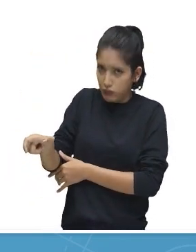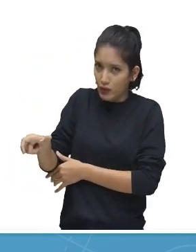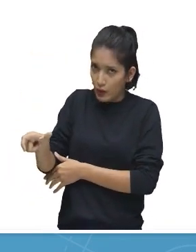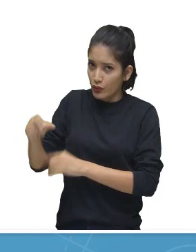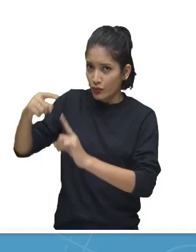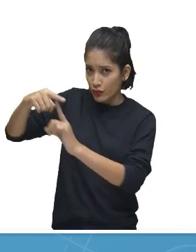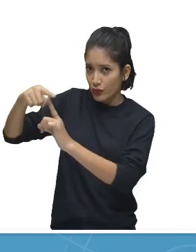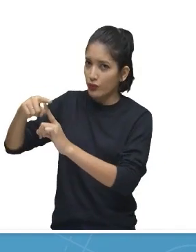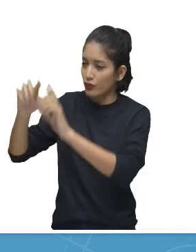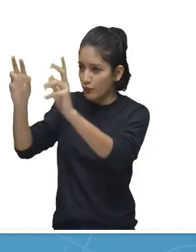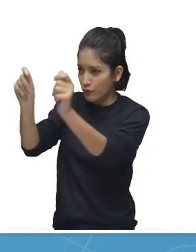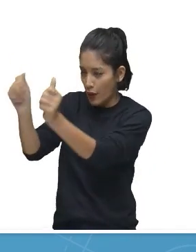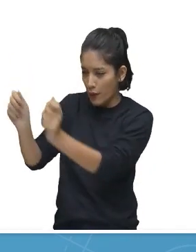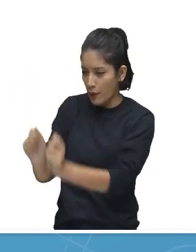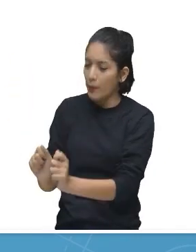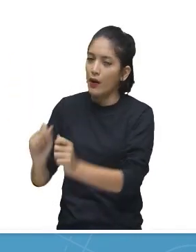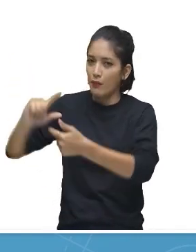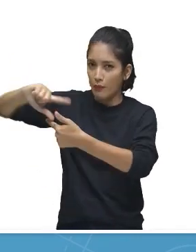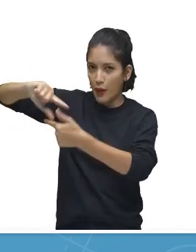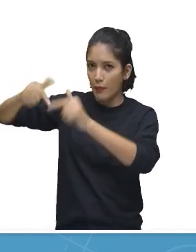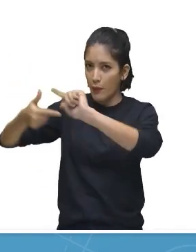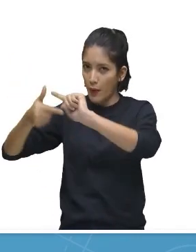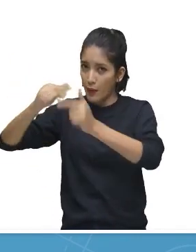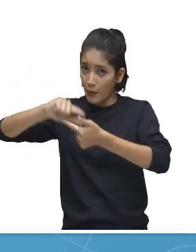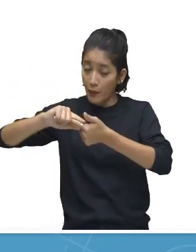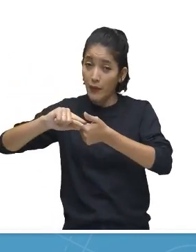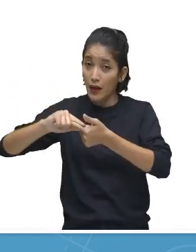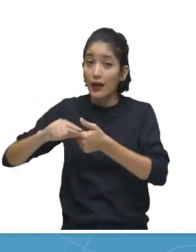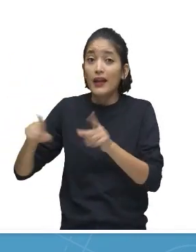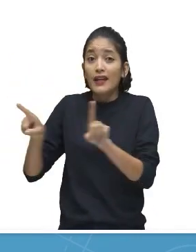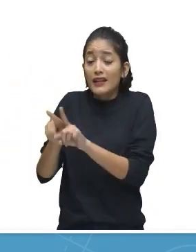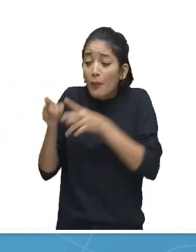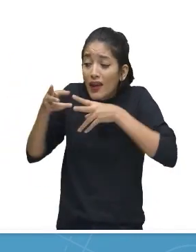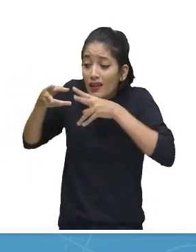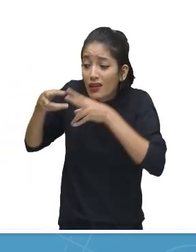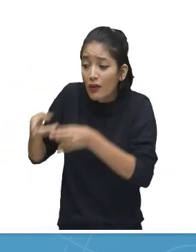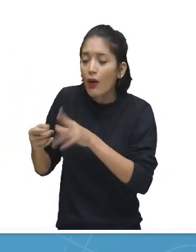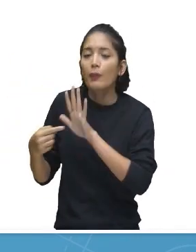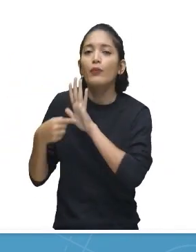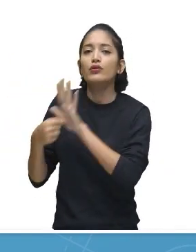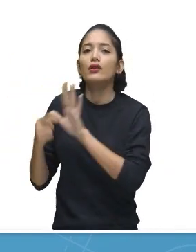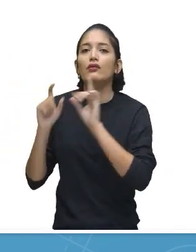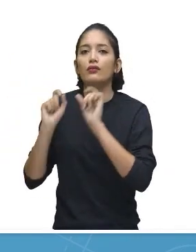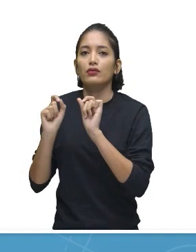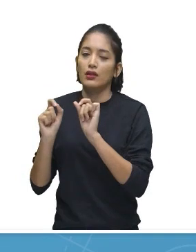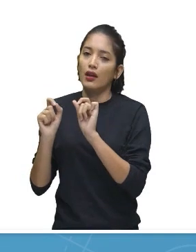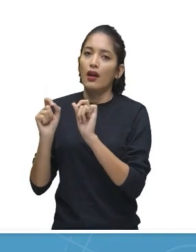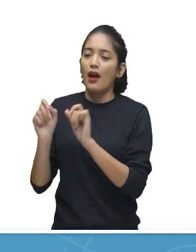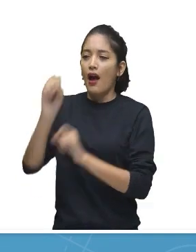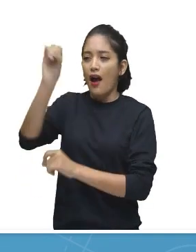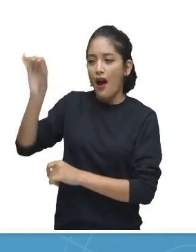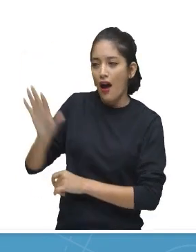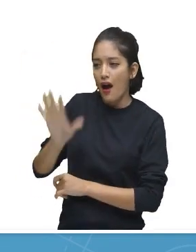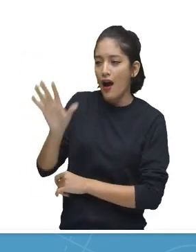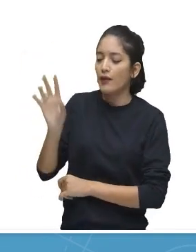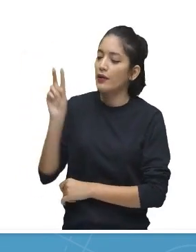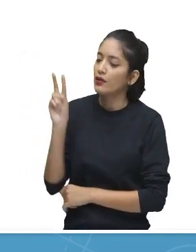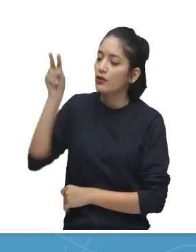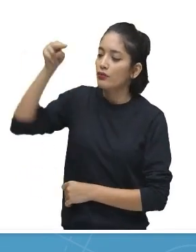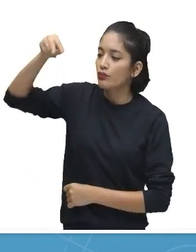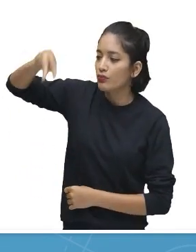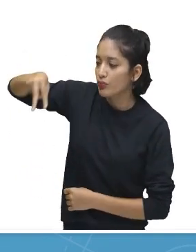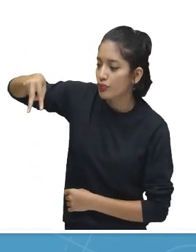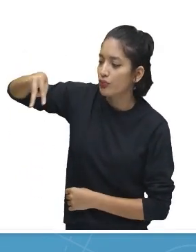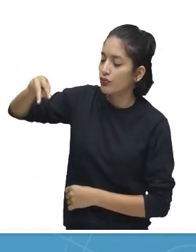formas em formas geométricas e no mesmo plano eles apresentavam essa figura vista de cima,